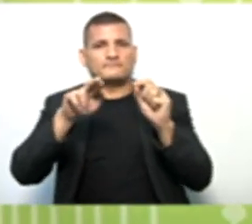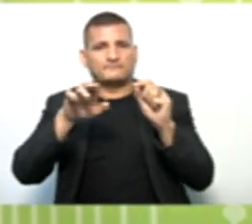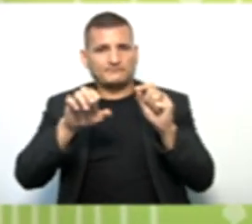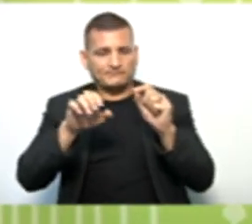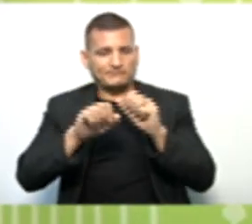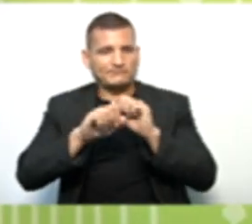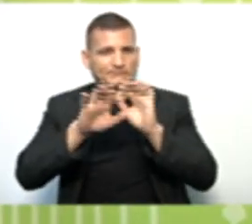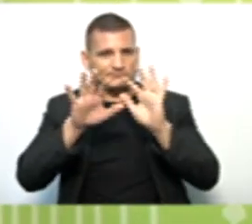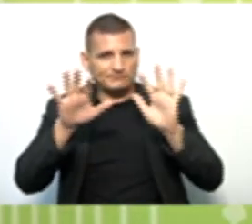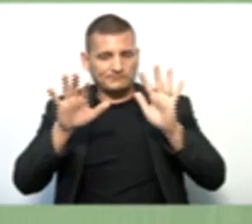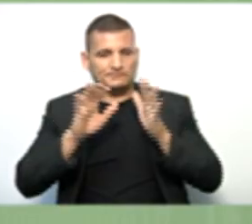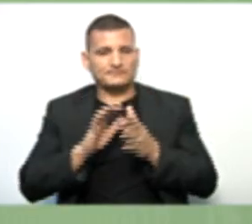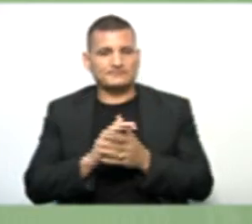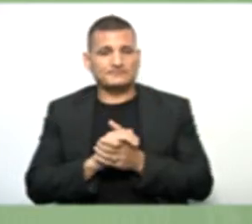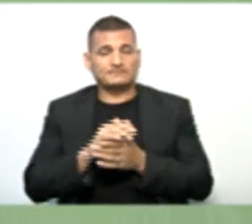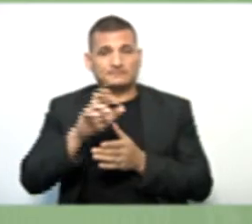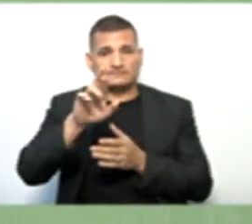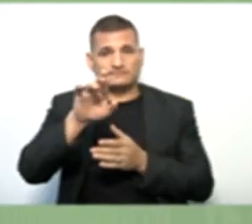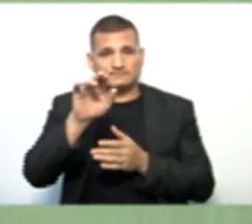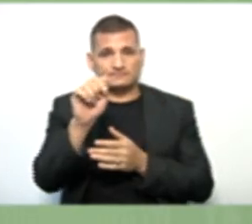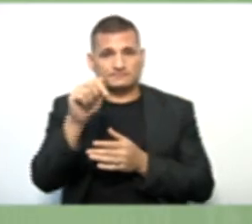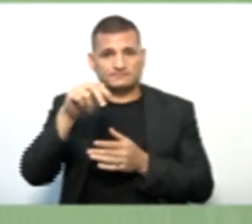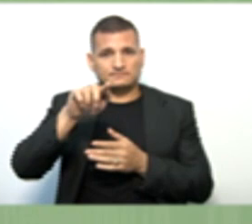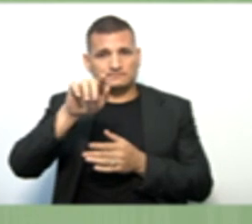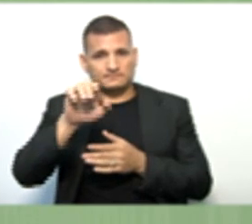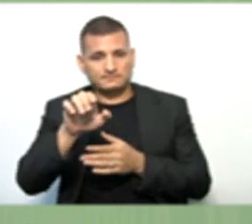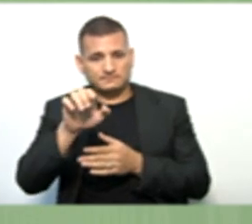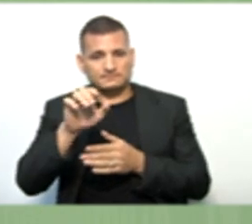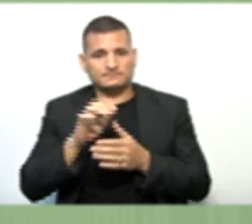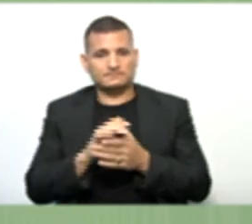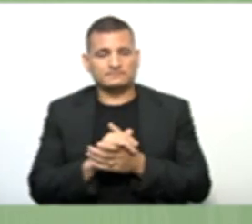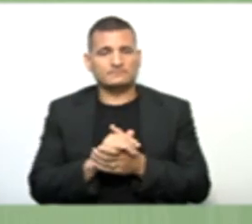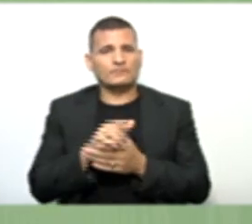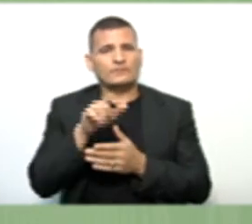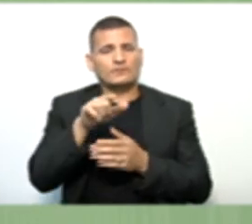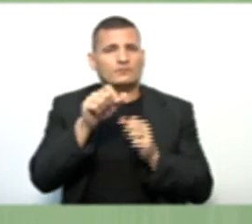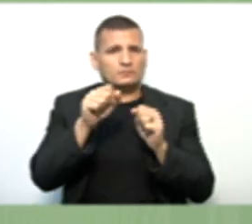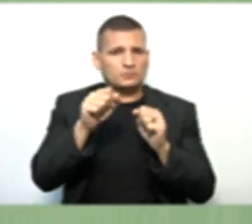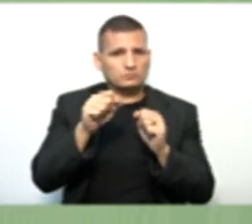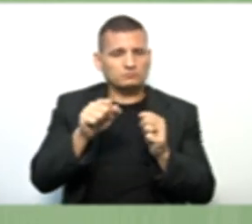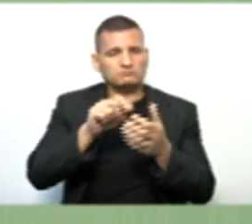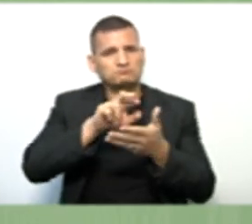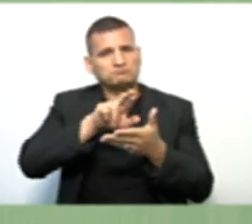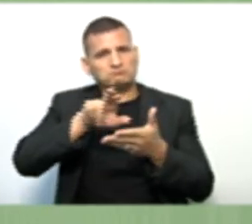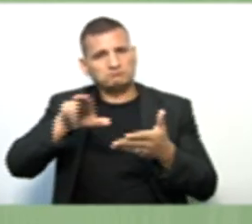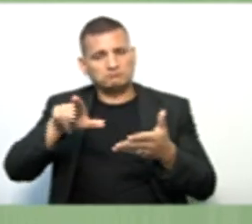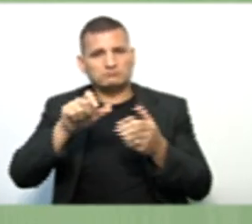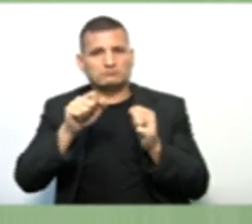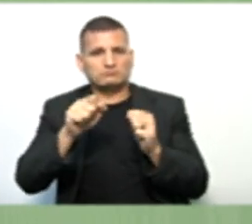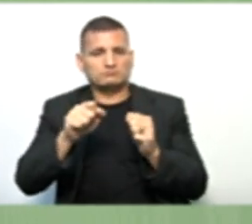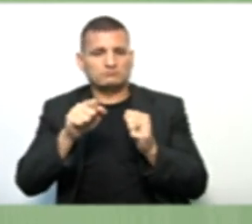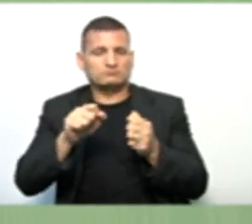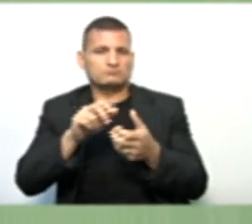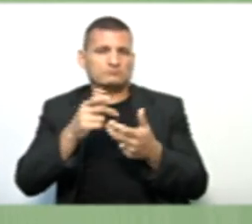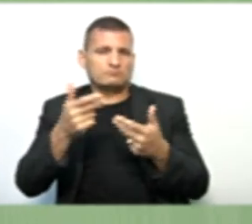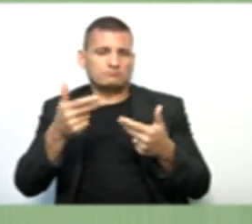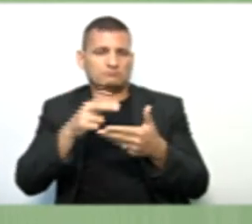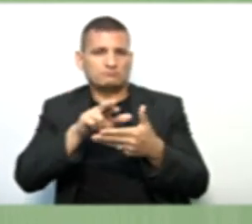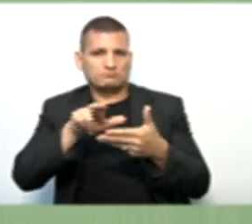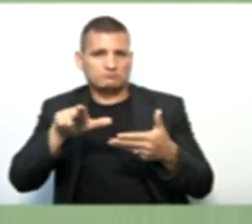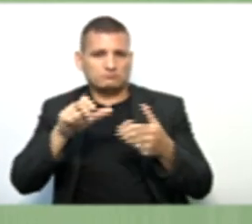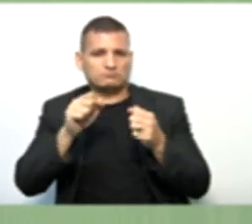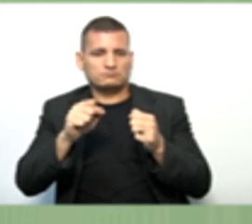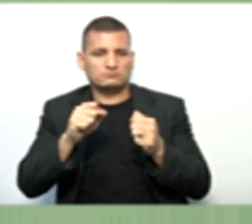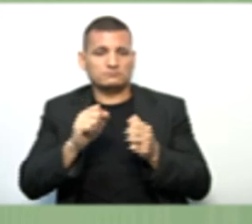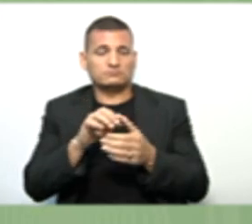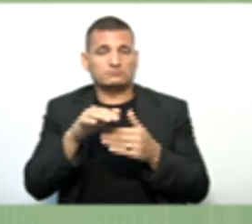claro. O comando range, ele pode aparecer de diversas formas, né? Então, o comando,